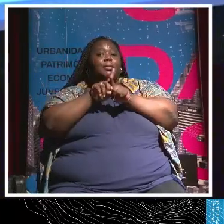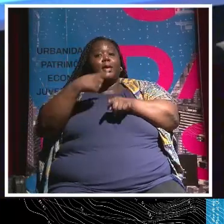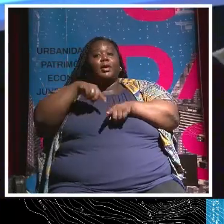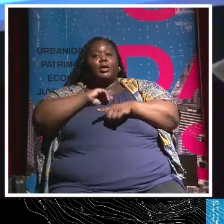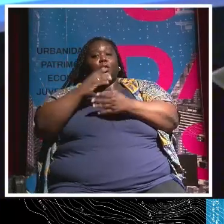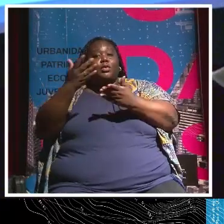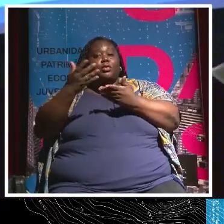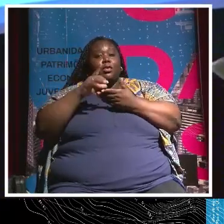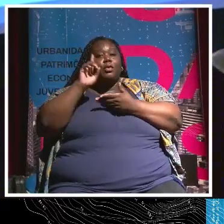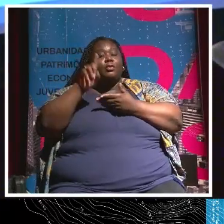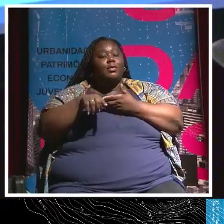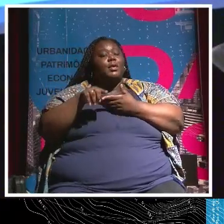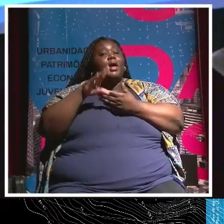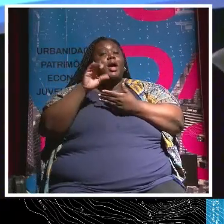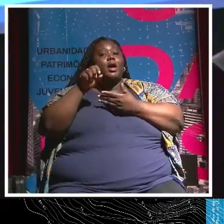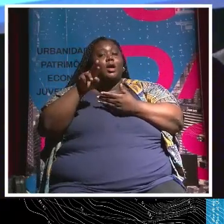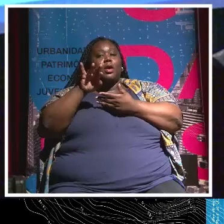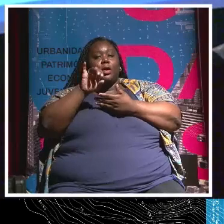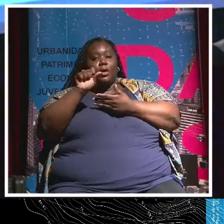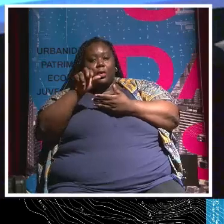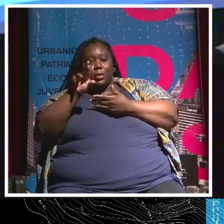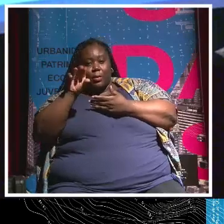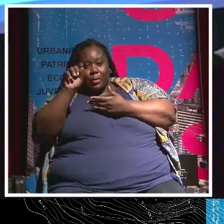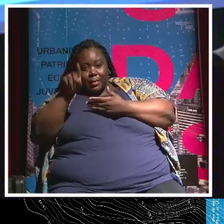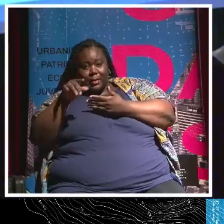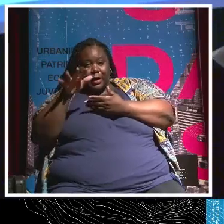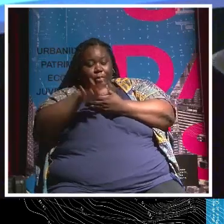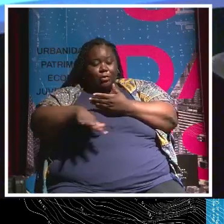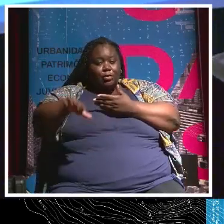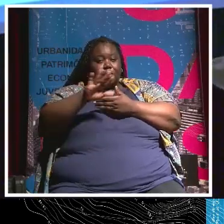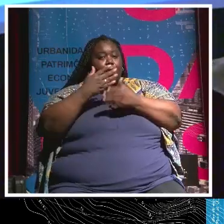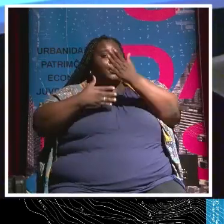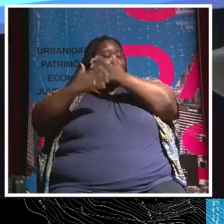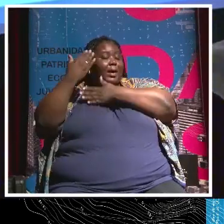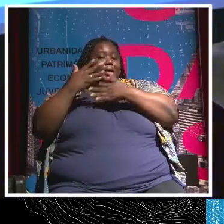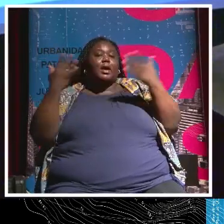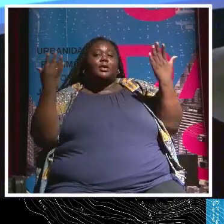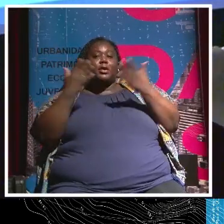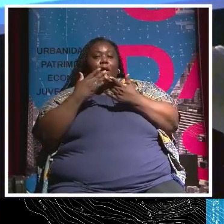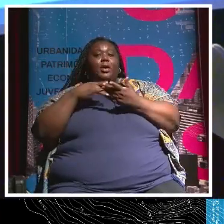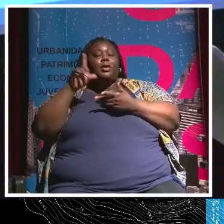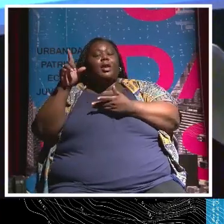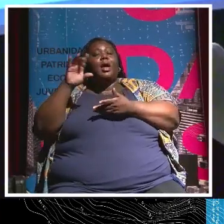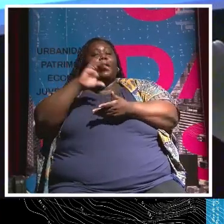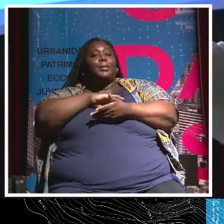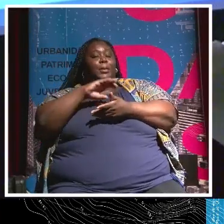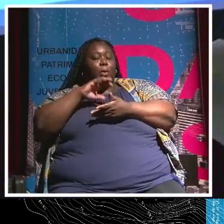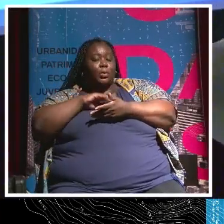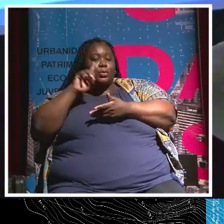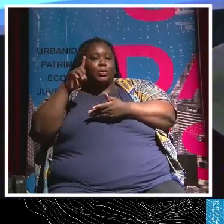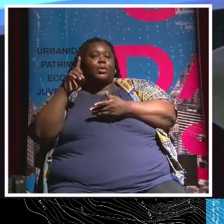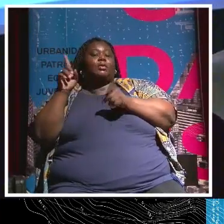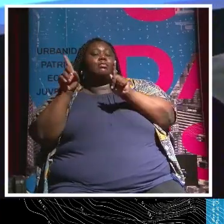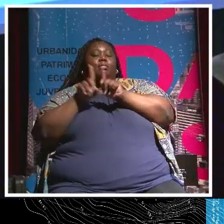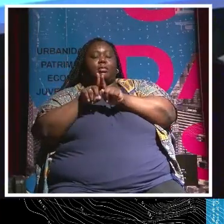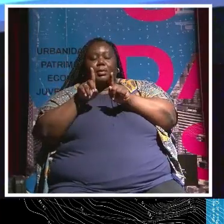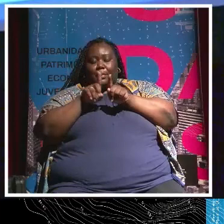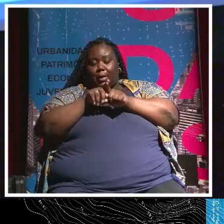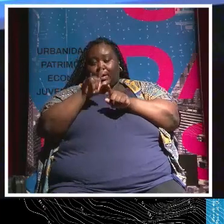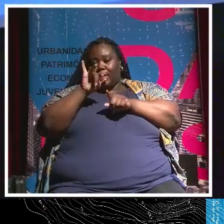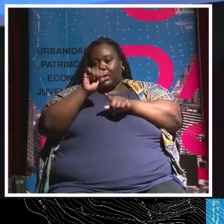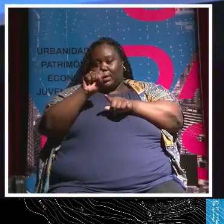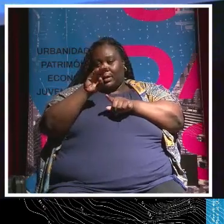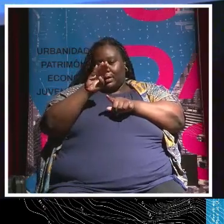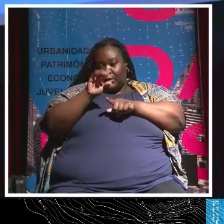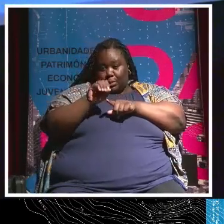foi comissário-geral da programação Passado e Presente, Lisboa, capital ibero-americana da cultura,